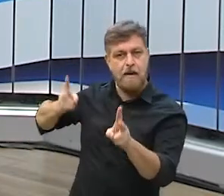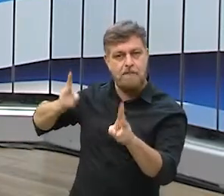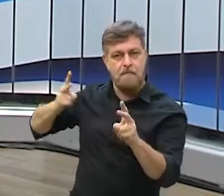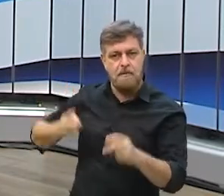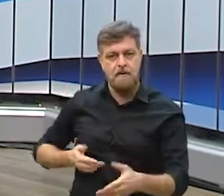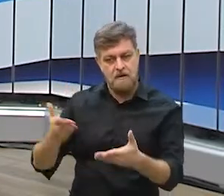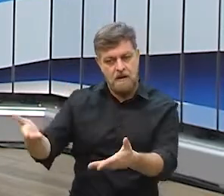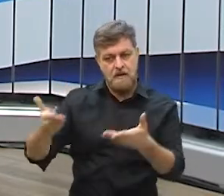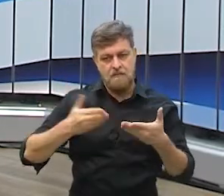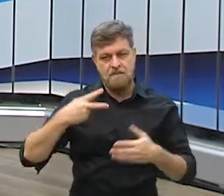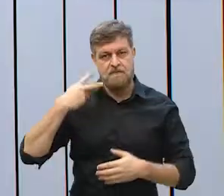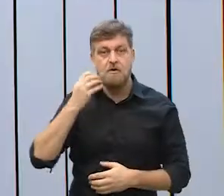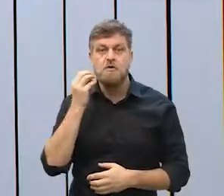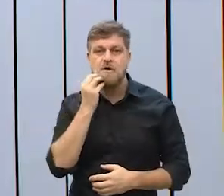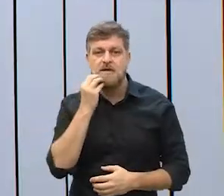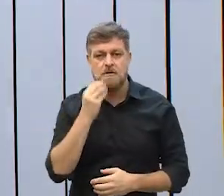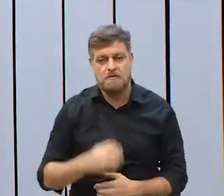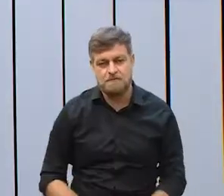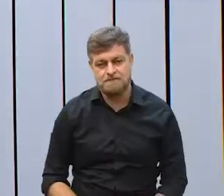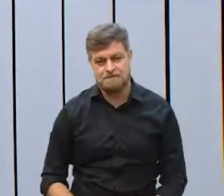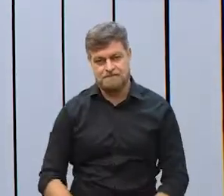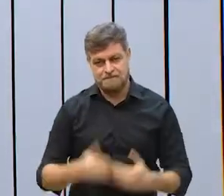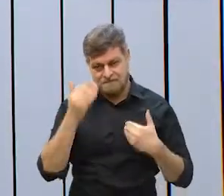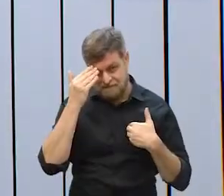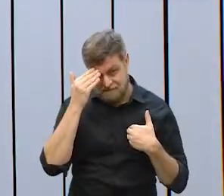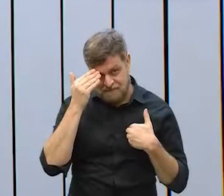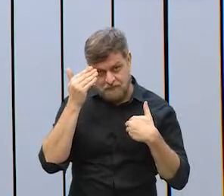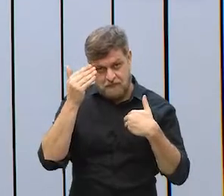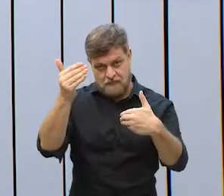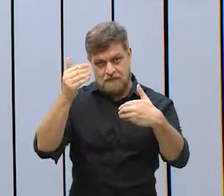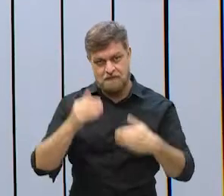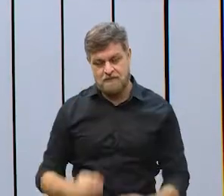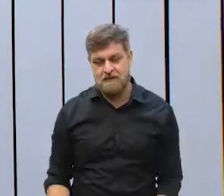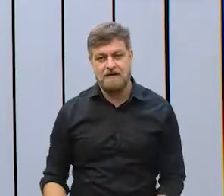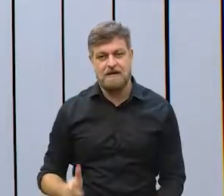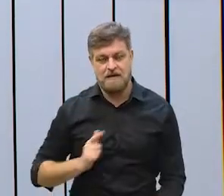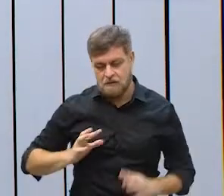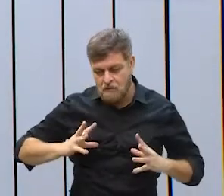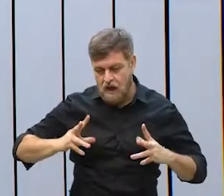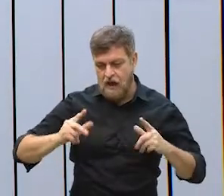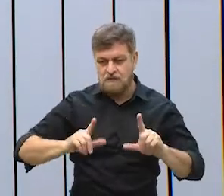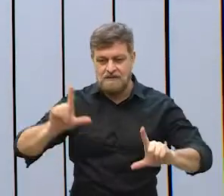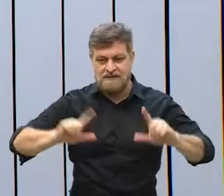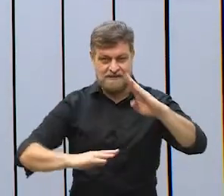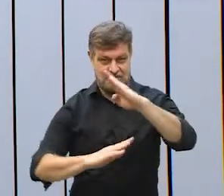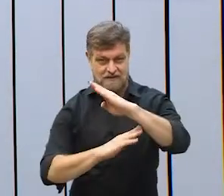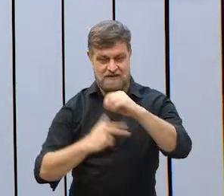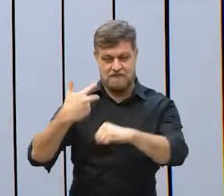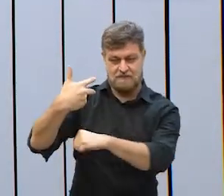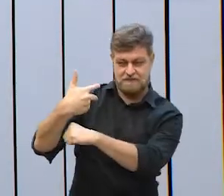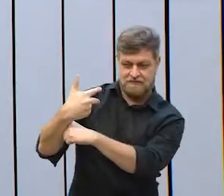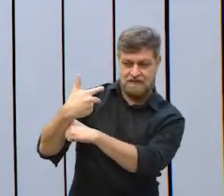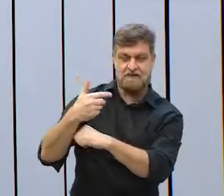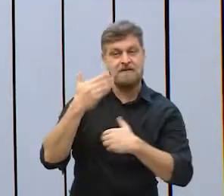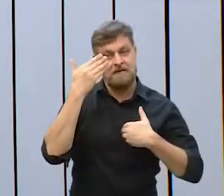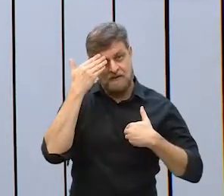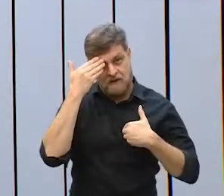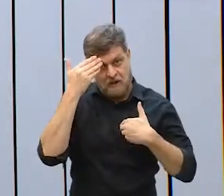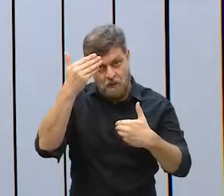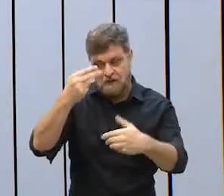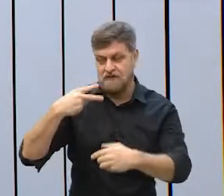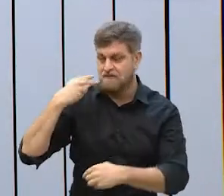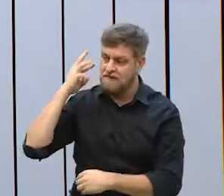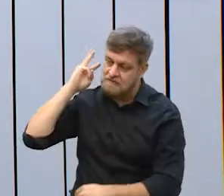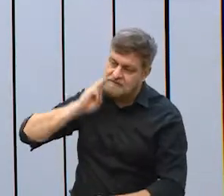bem-vindo ao Questão de Ordem. Muito obrigado pelo convite a todos da TV Câmara. Agradeço ao vereador